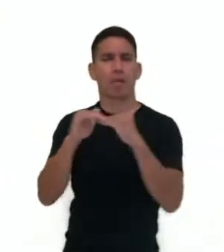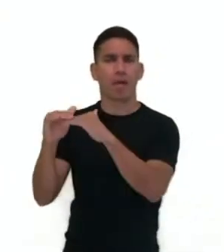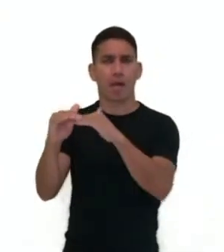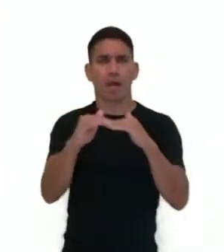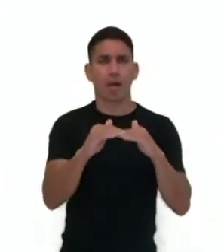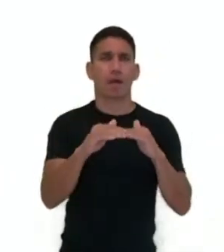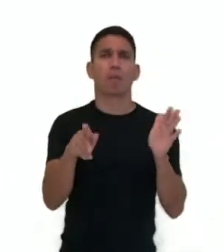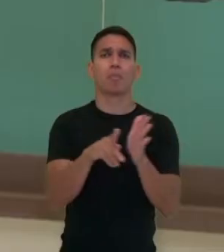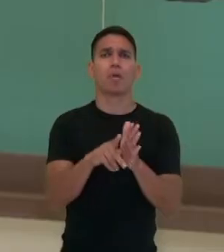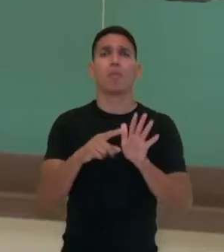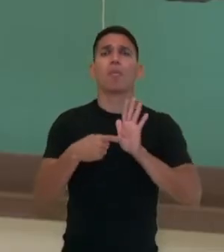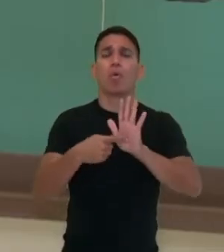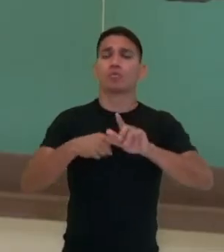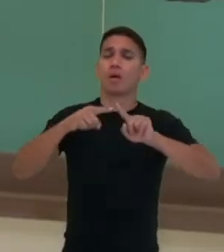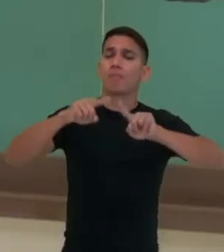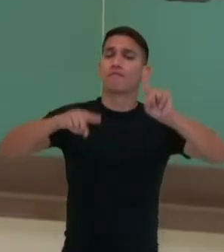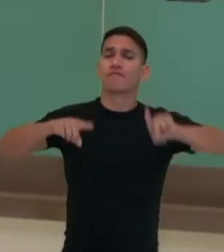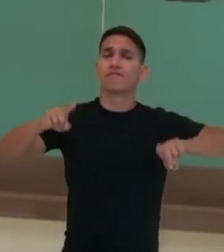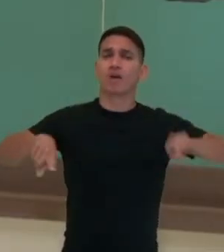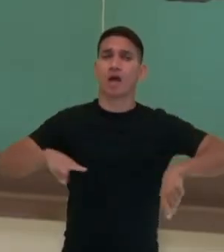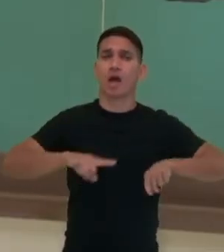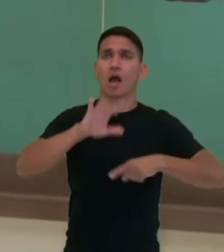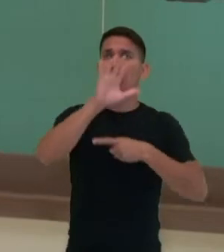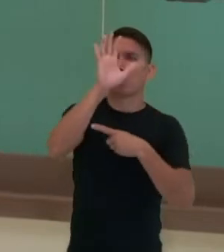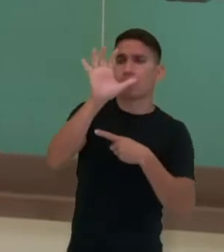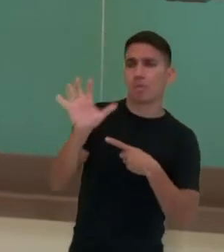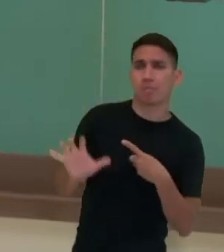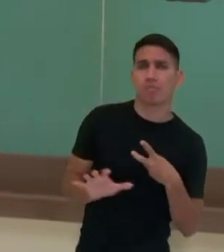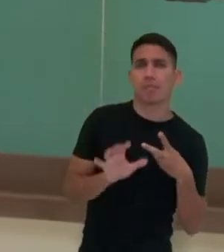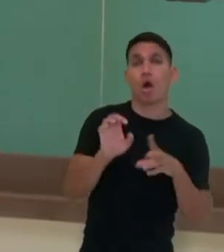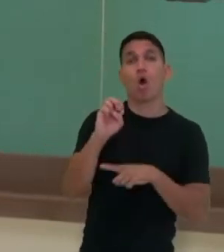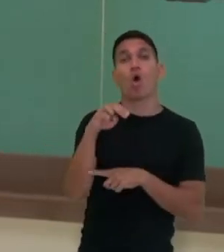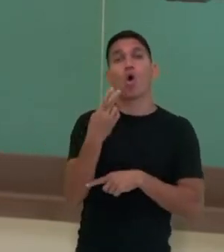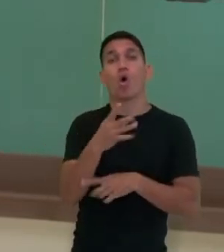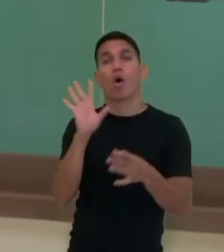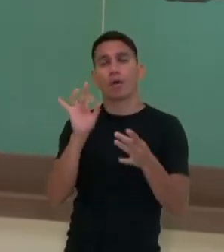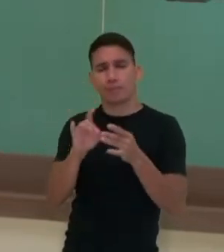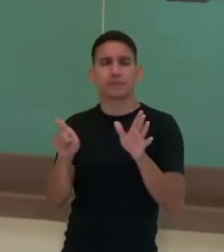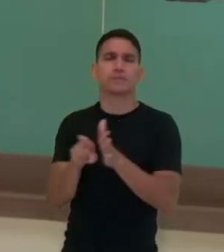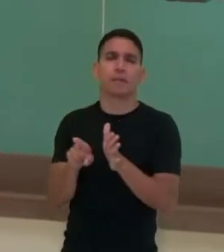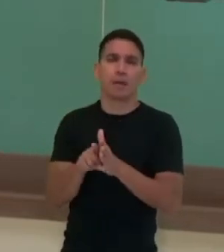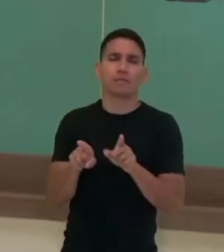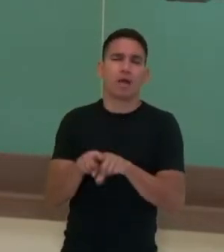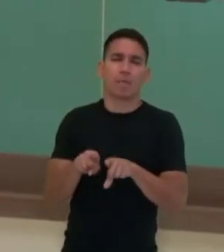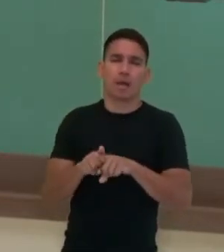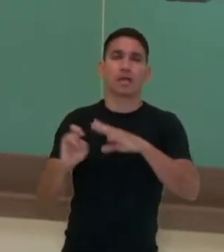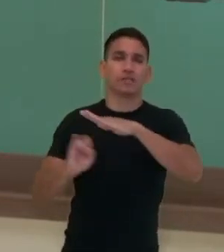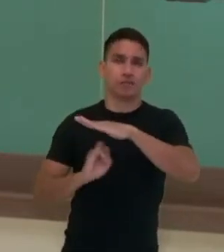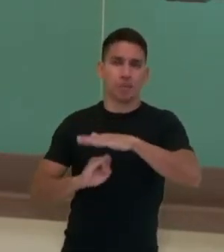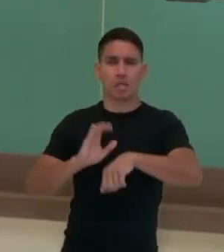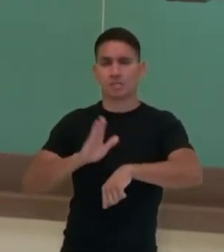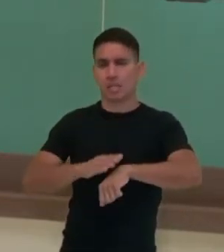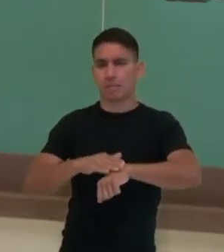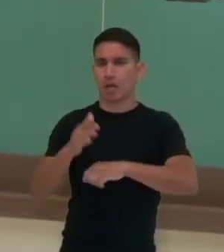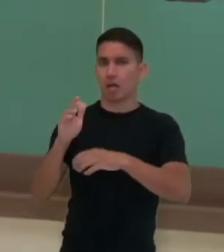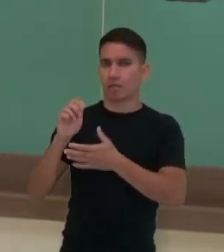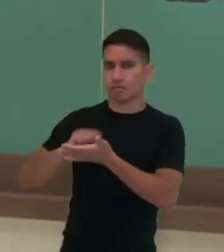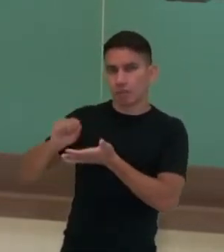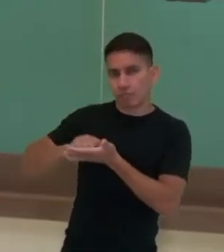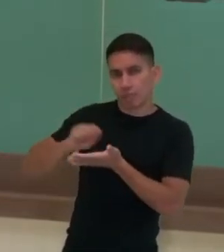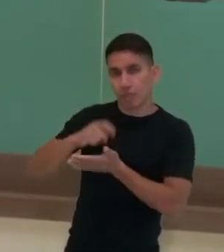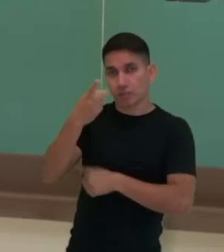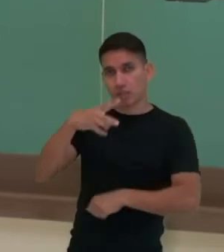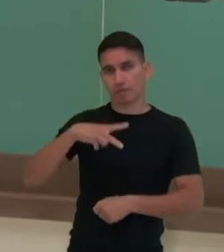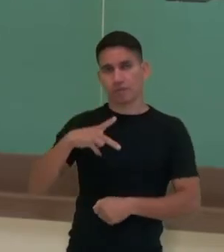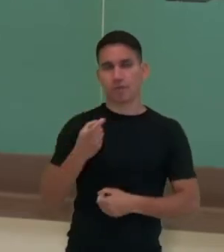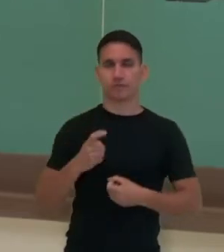representação das variedades regionais, né? Ou ainda também uma parte da linguagem informal. Então, um tempinho para você fazer as suas